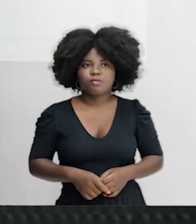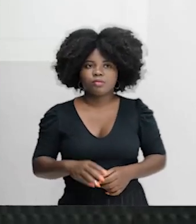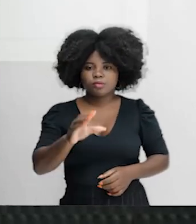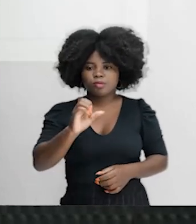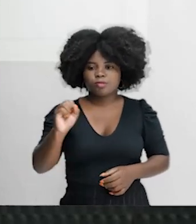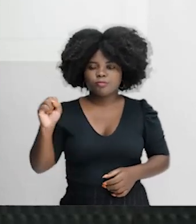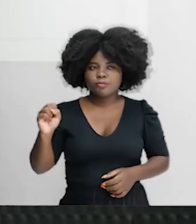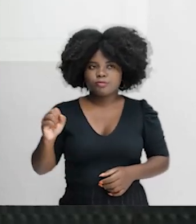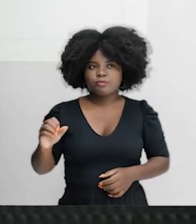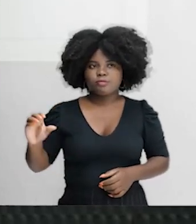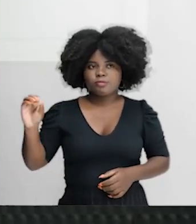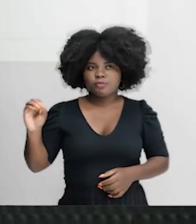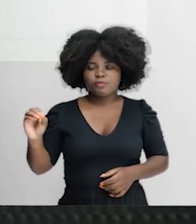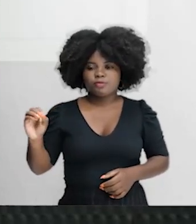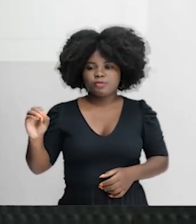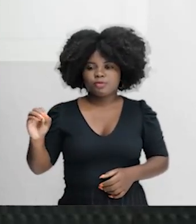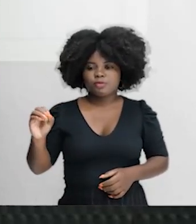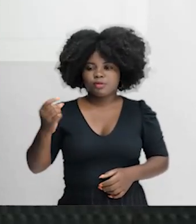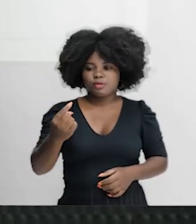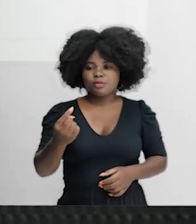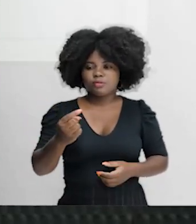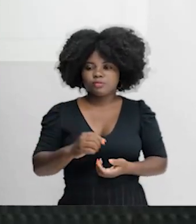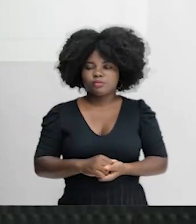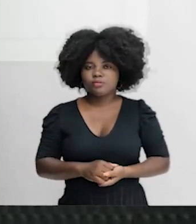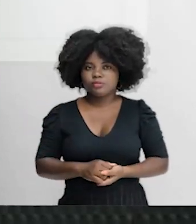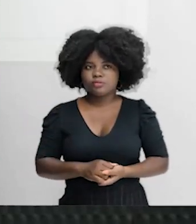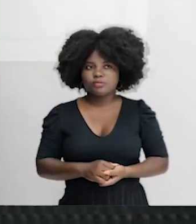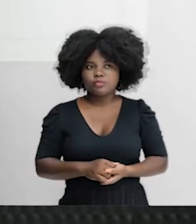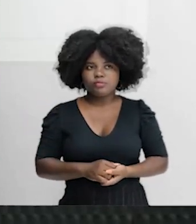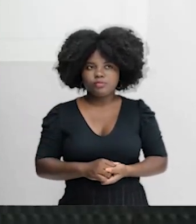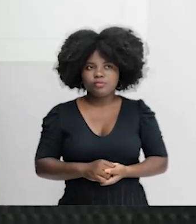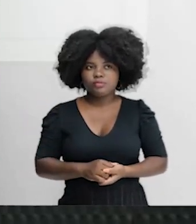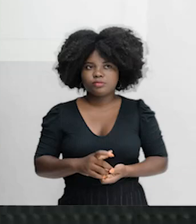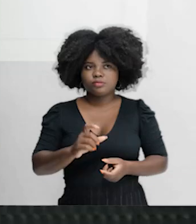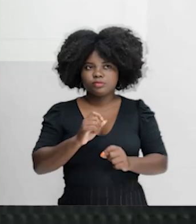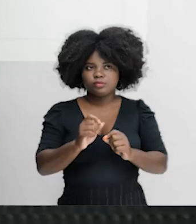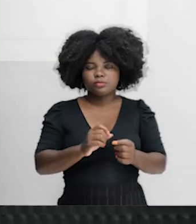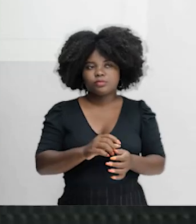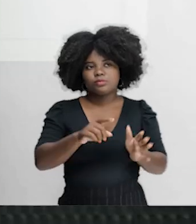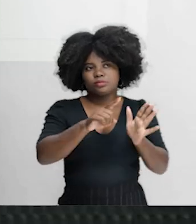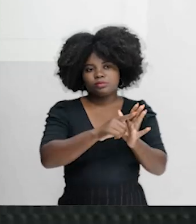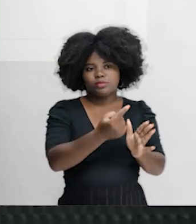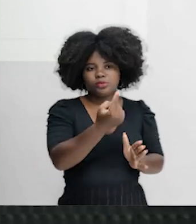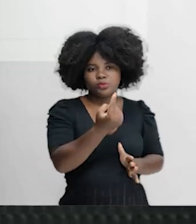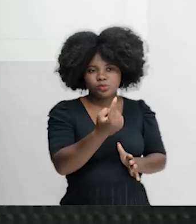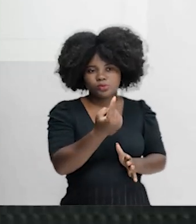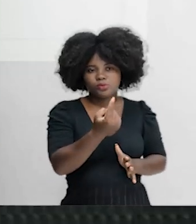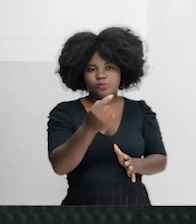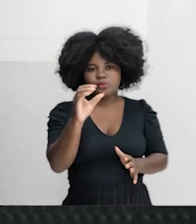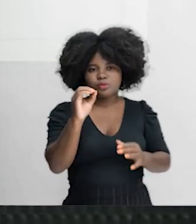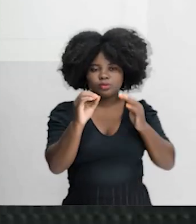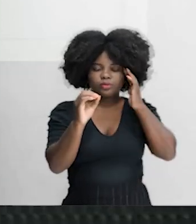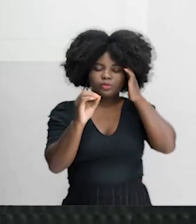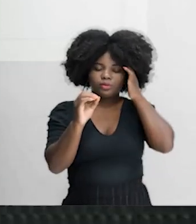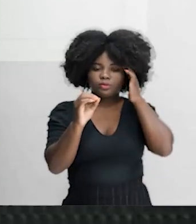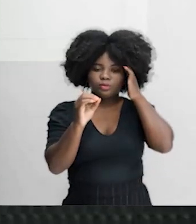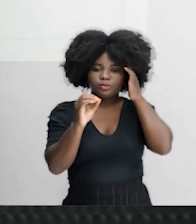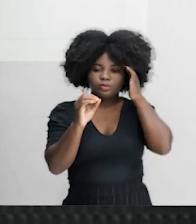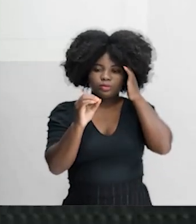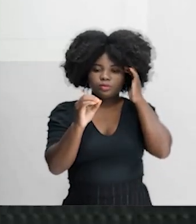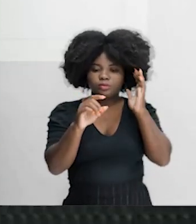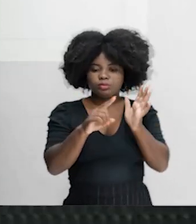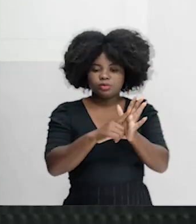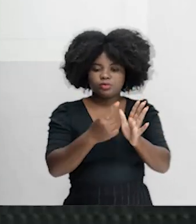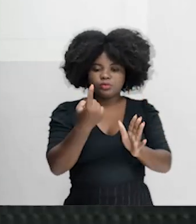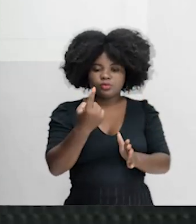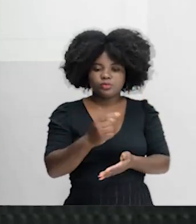0 é 1 e o seno é 0. Aqui você tem menos 1, 0 e menos 1.